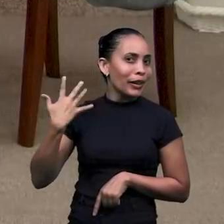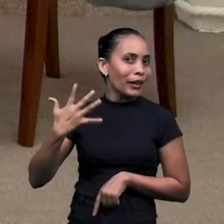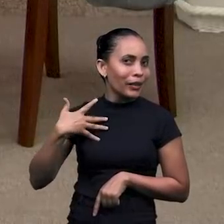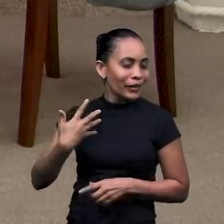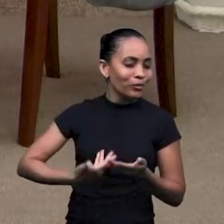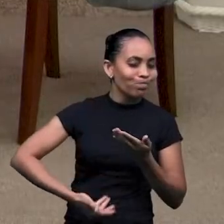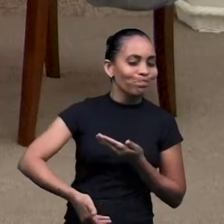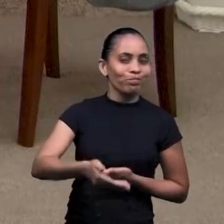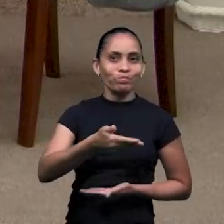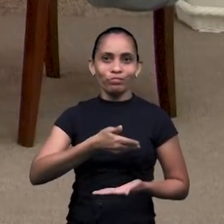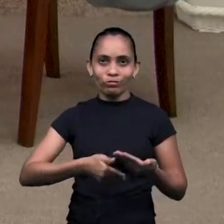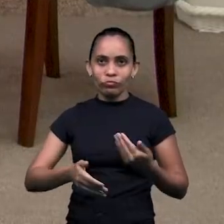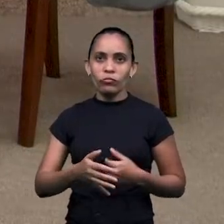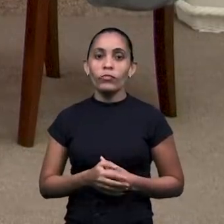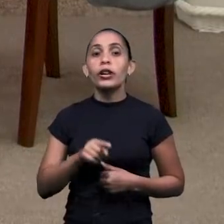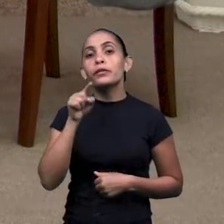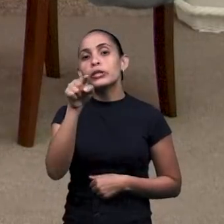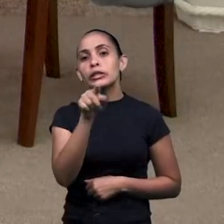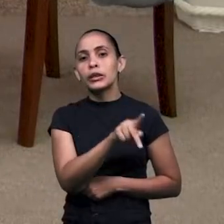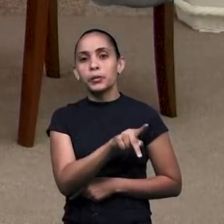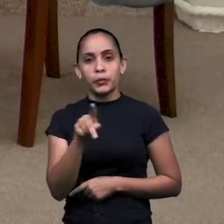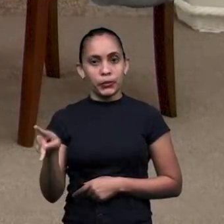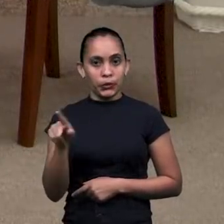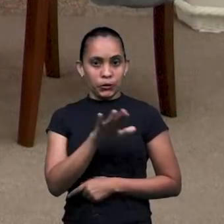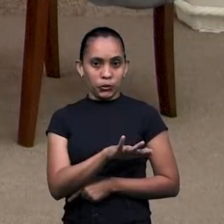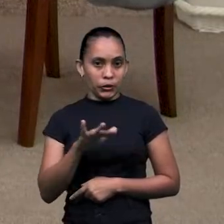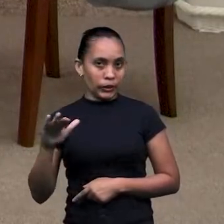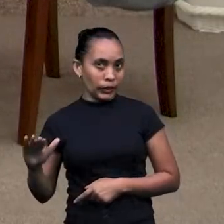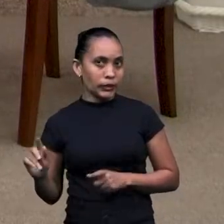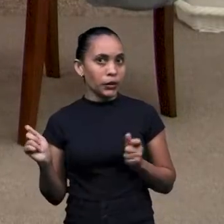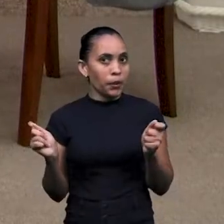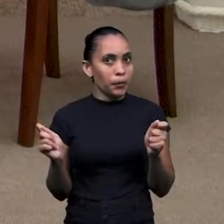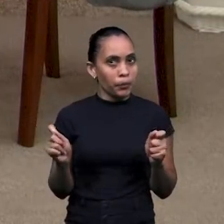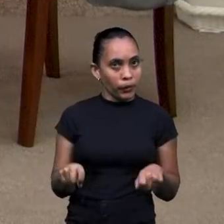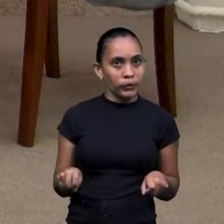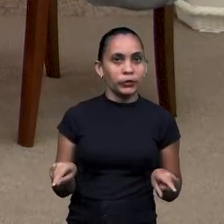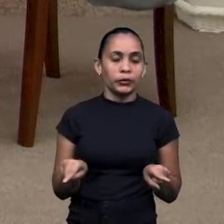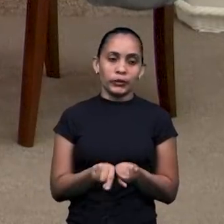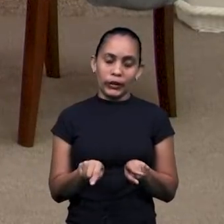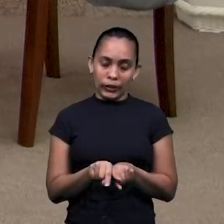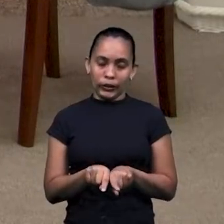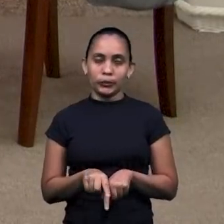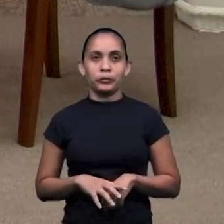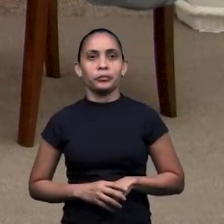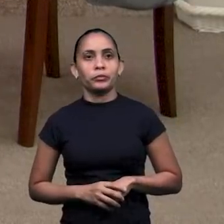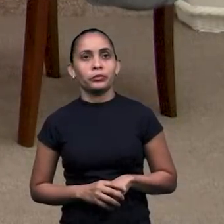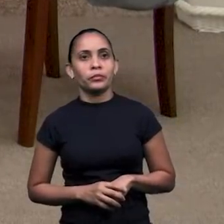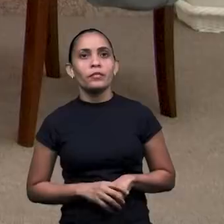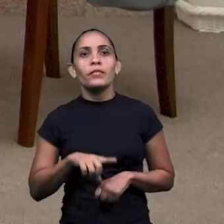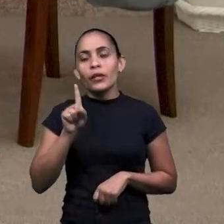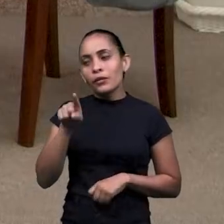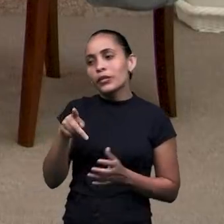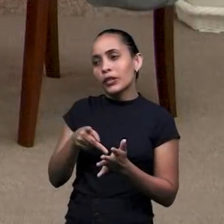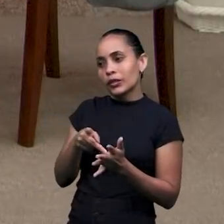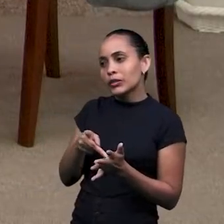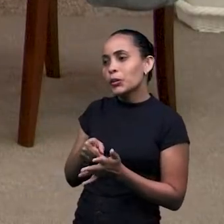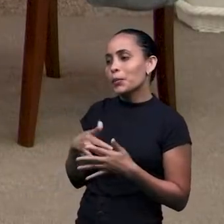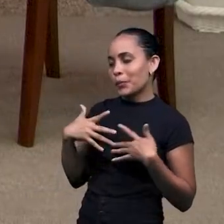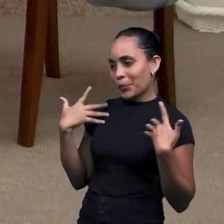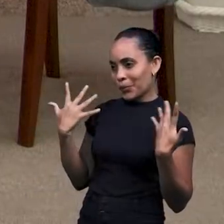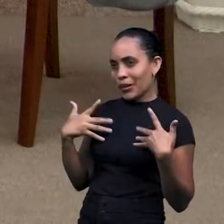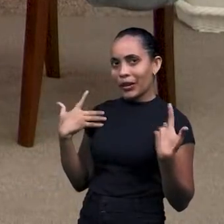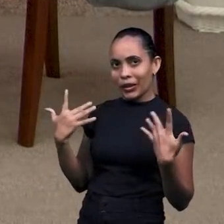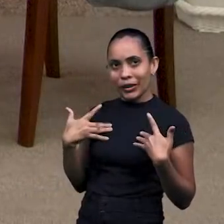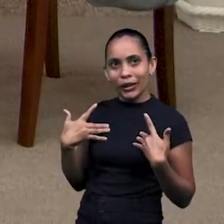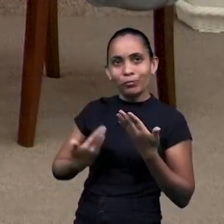deles nessa participação. Thaís, você que é professora de crianças, pode falar muito bem a respeito disso, não é verdade? Com certeza, pastor. Assim, é uma alegria